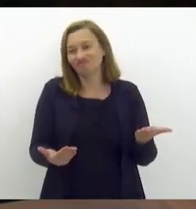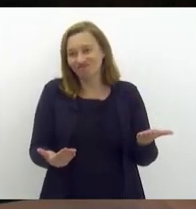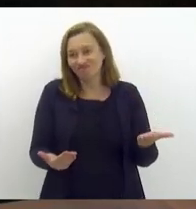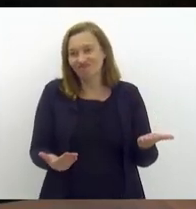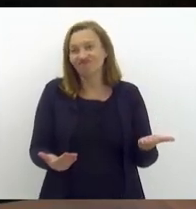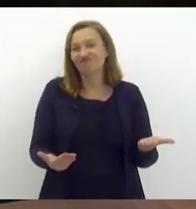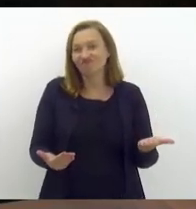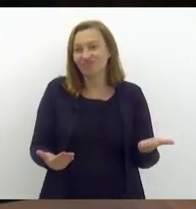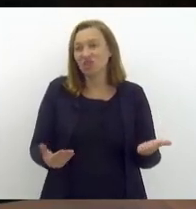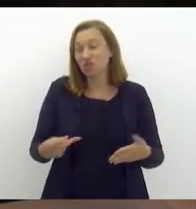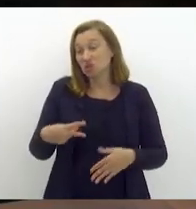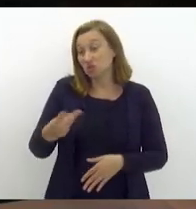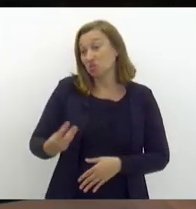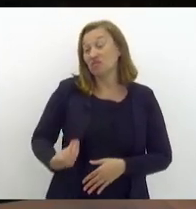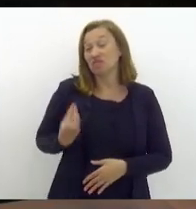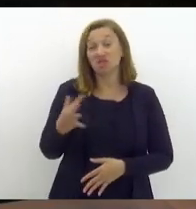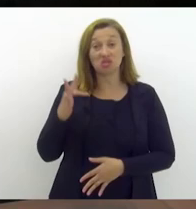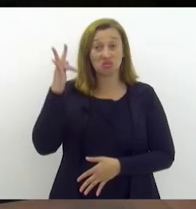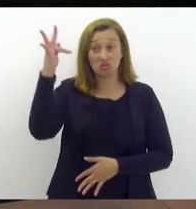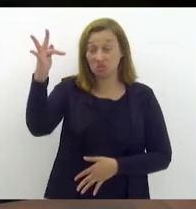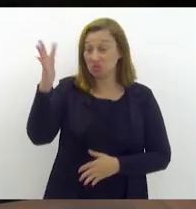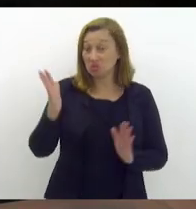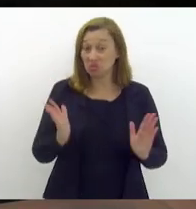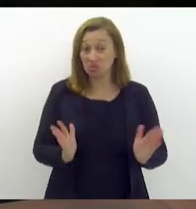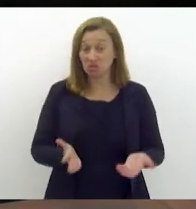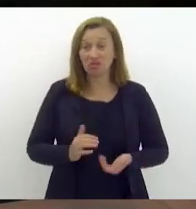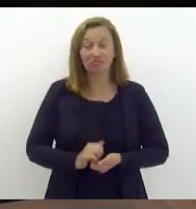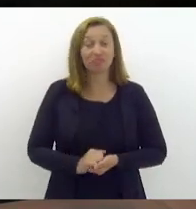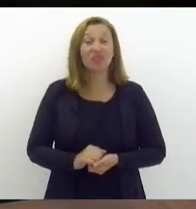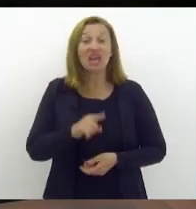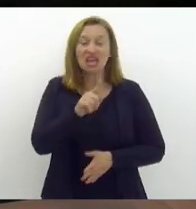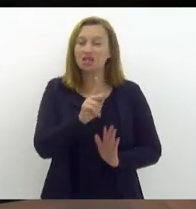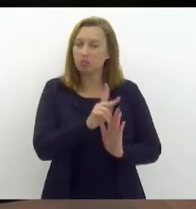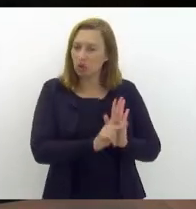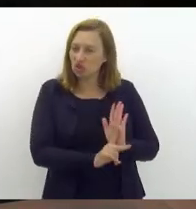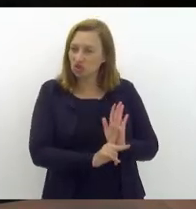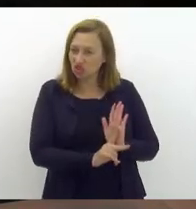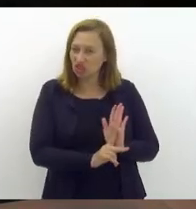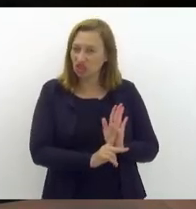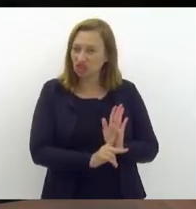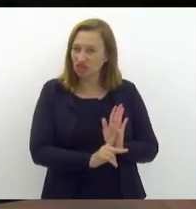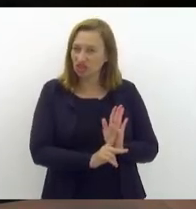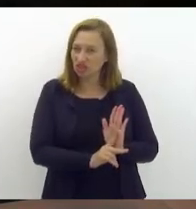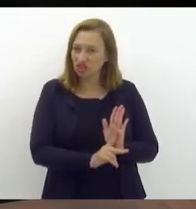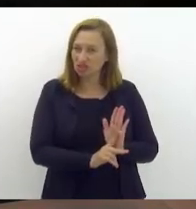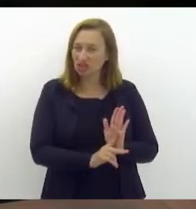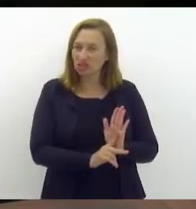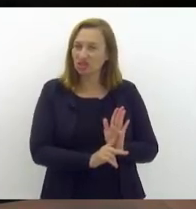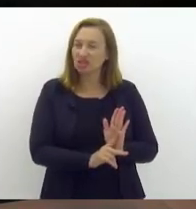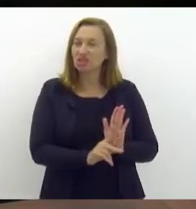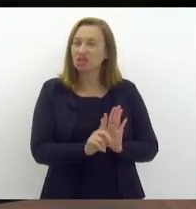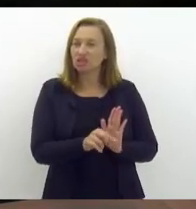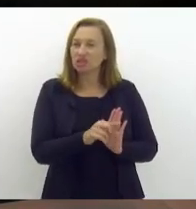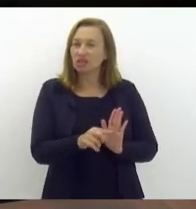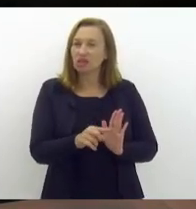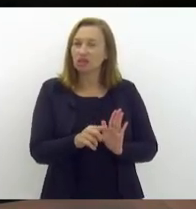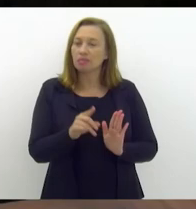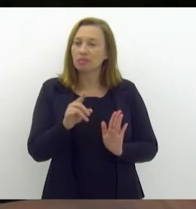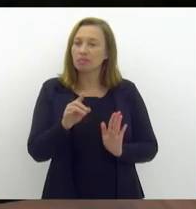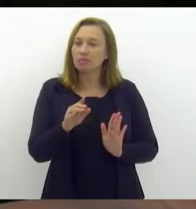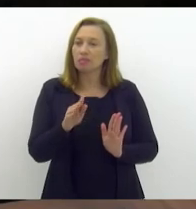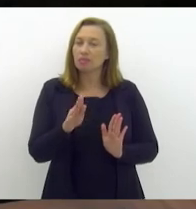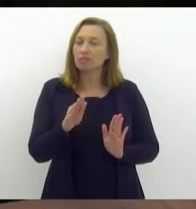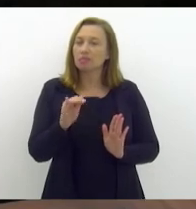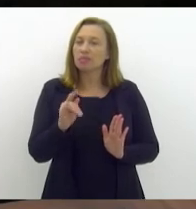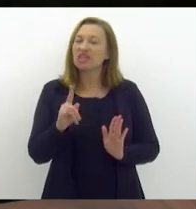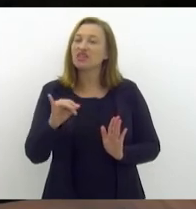também perderão o seu futuro. Esse projeto, que veda a concessão de benefícios fiscais para aqueles